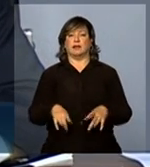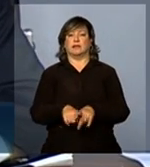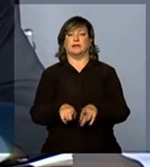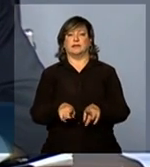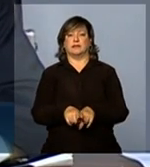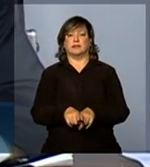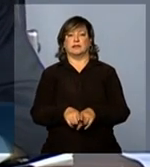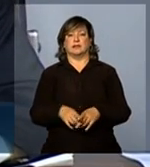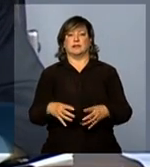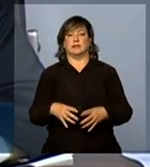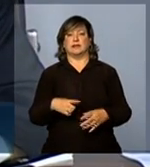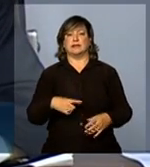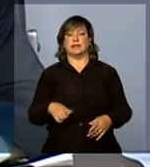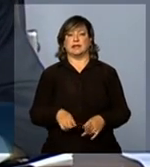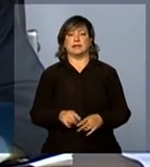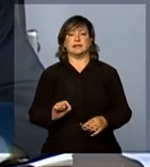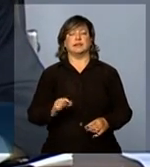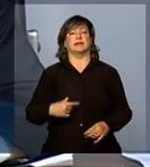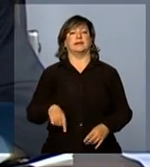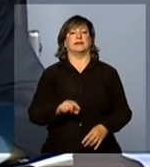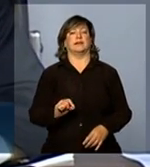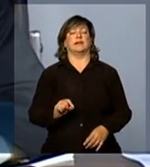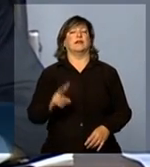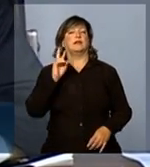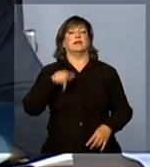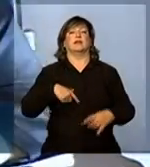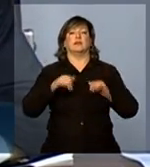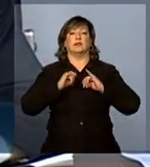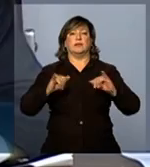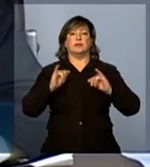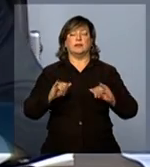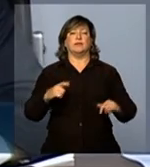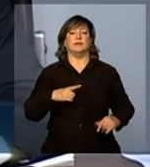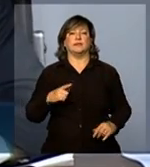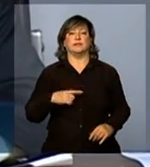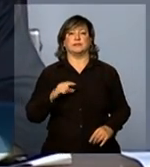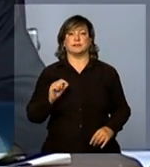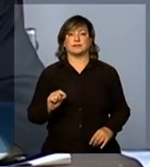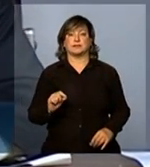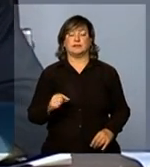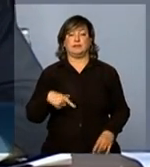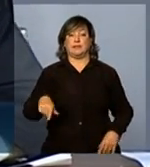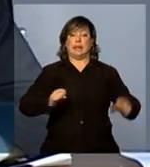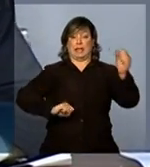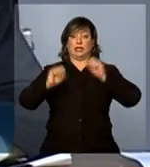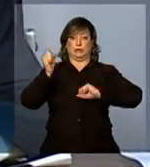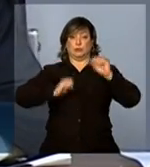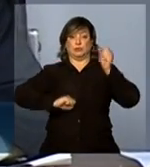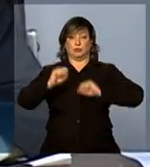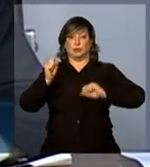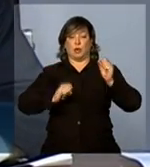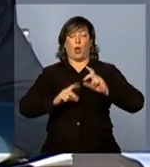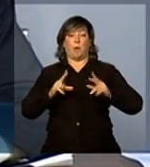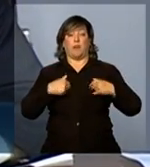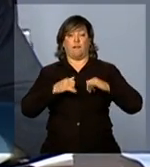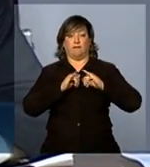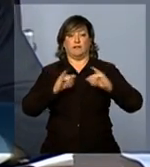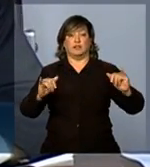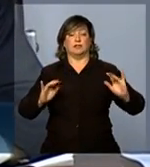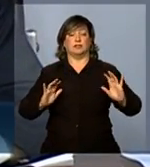Os dados do quarto trimestre. Os dados do quarto trimestre. A indústria, como eu já disse,